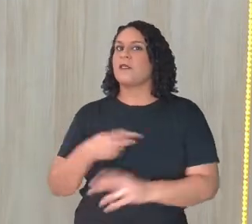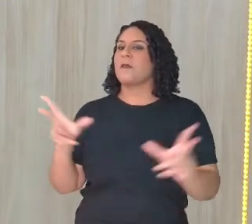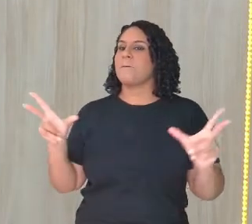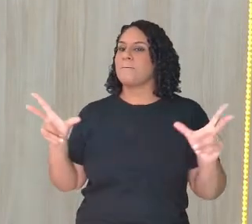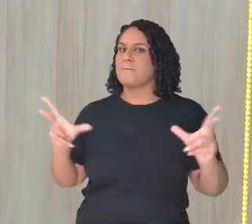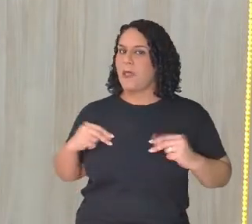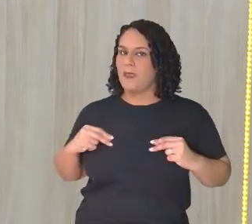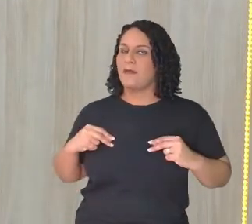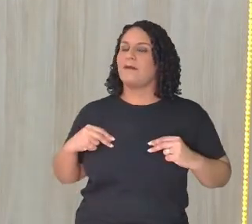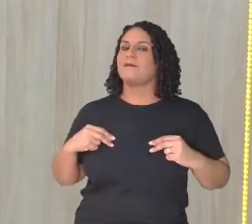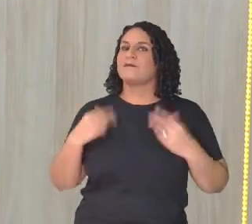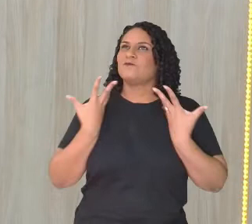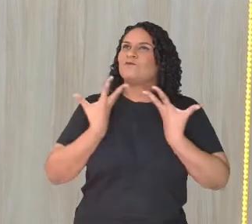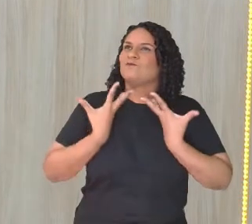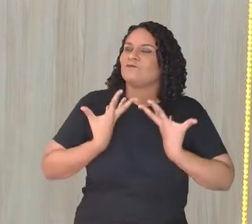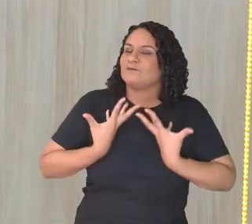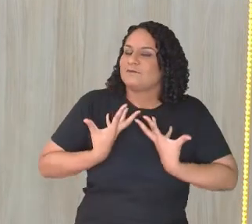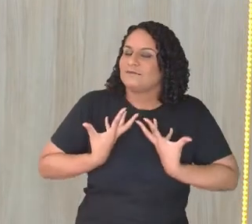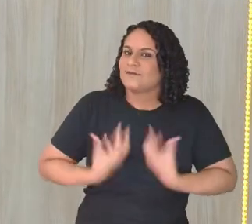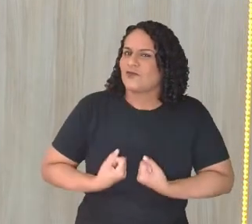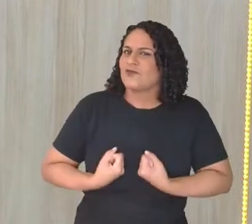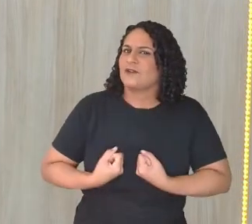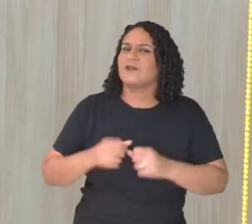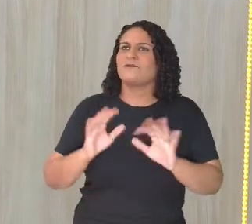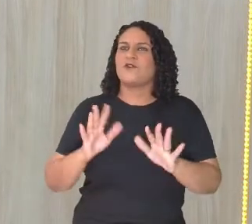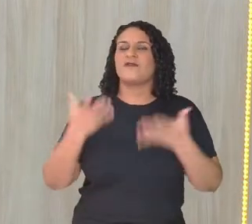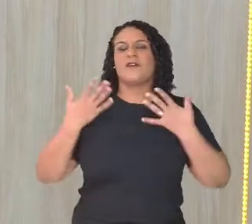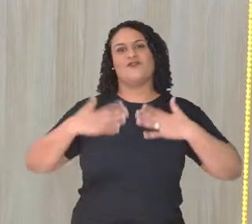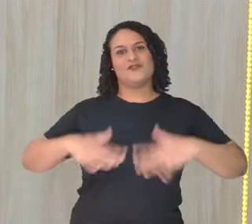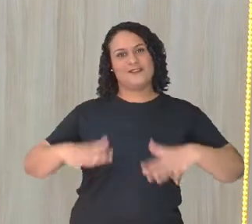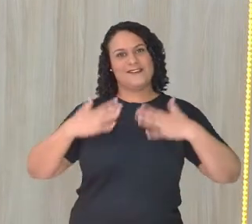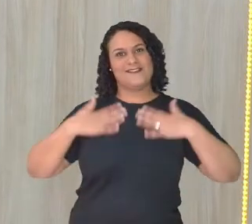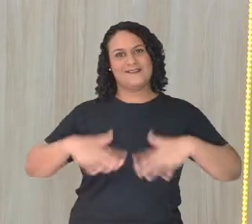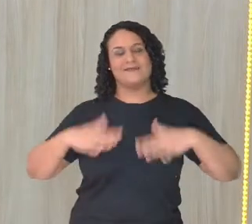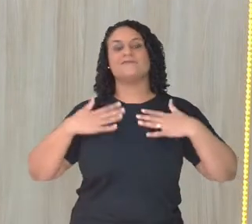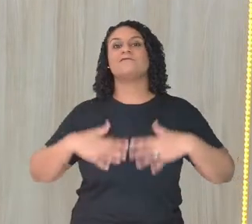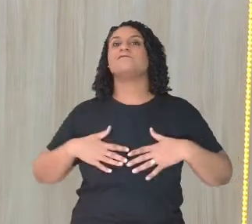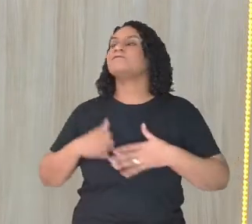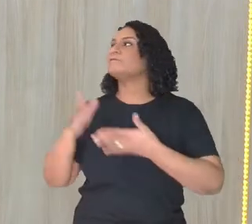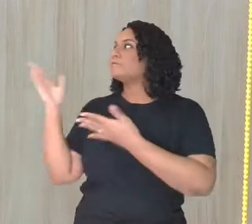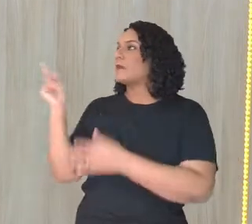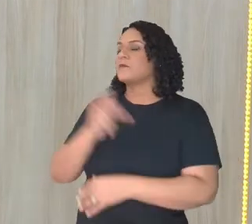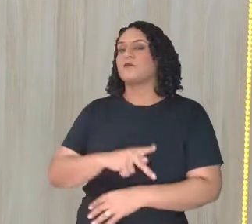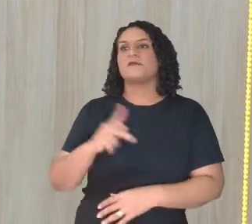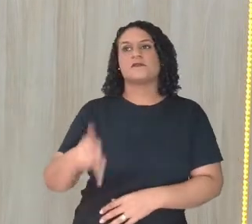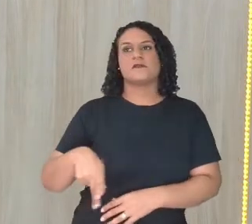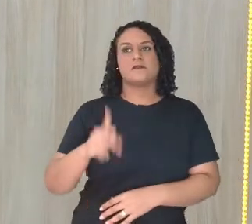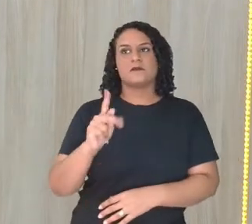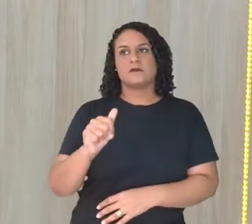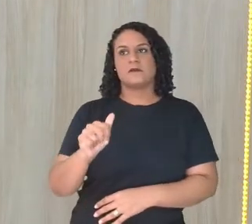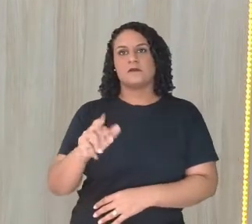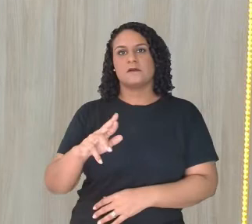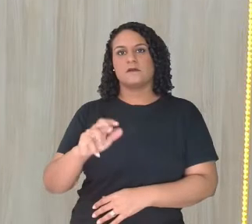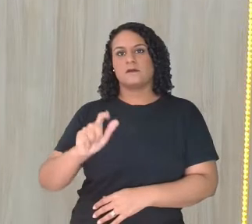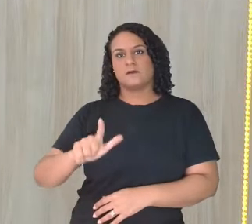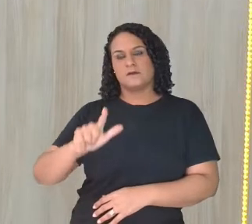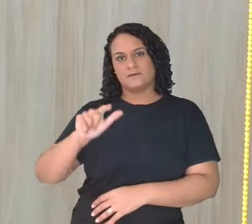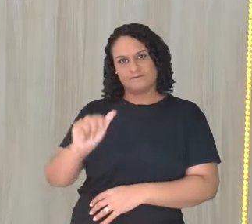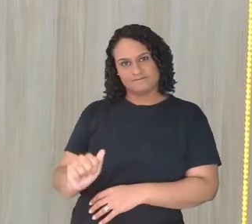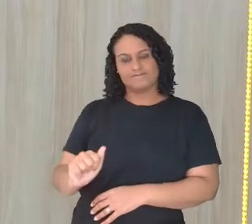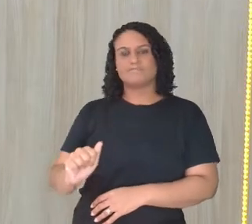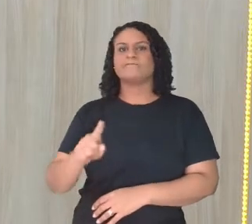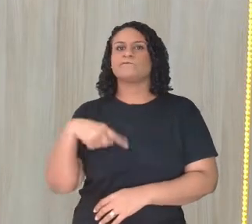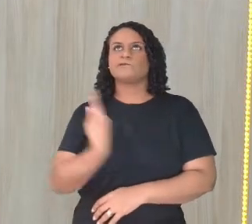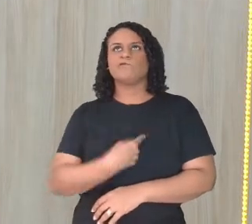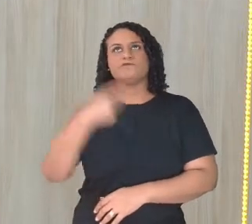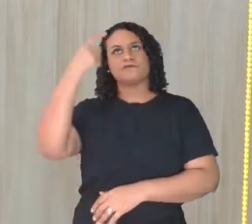de descanso, não é mesmo? Vocês já me conhecem, eu sou a professora Carla, estou aqui com vocês há um tempo,